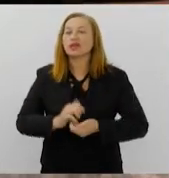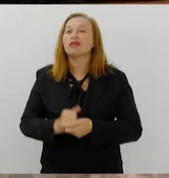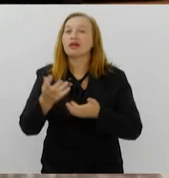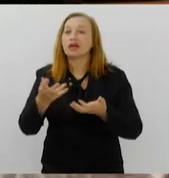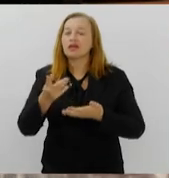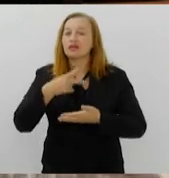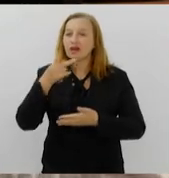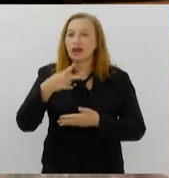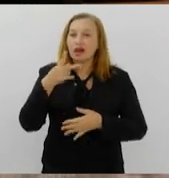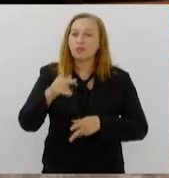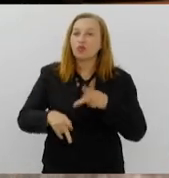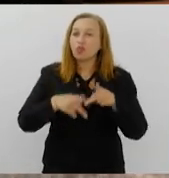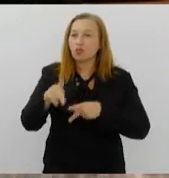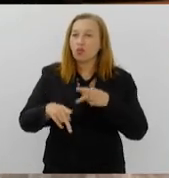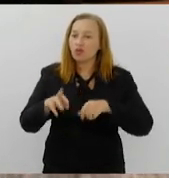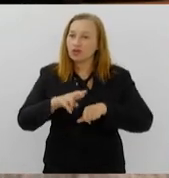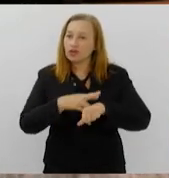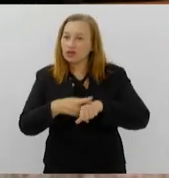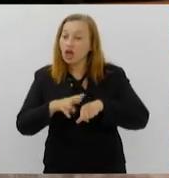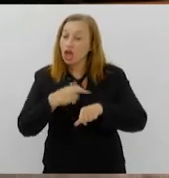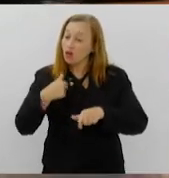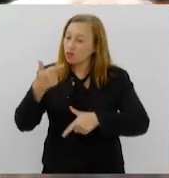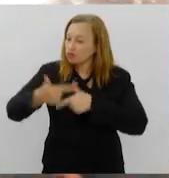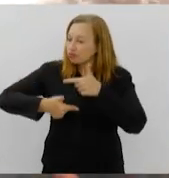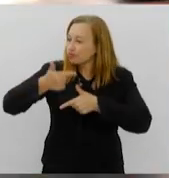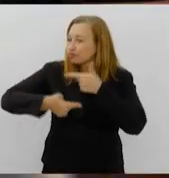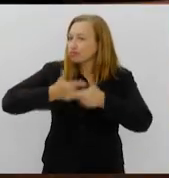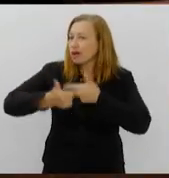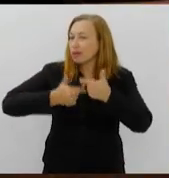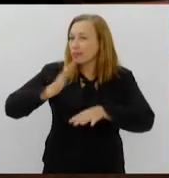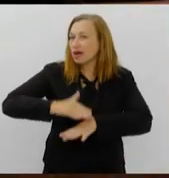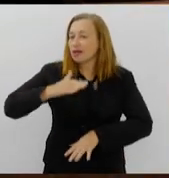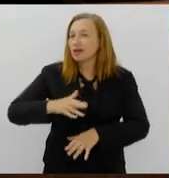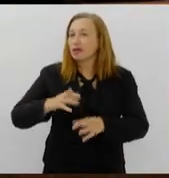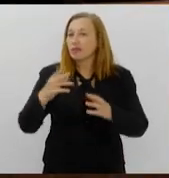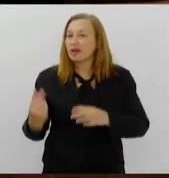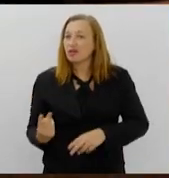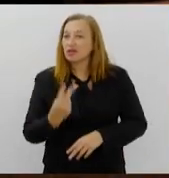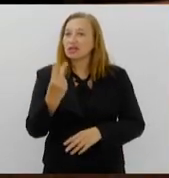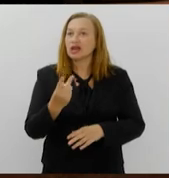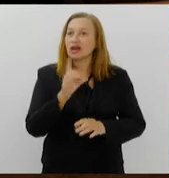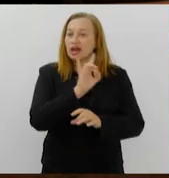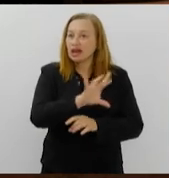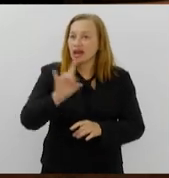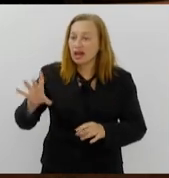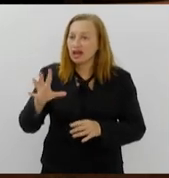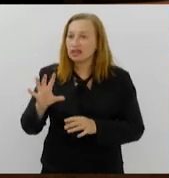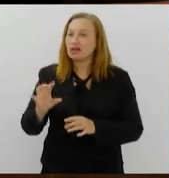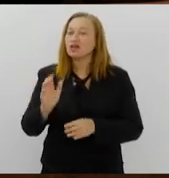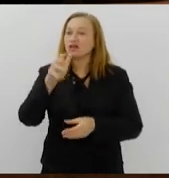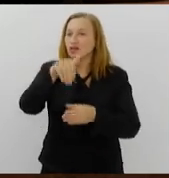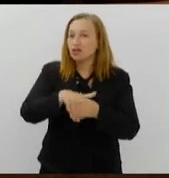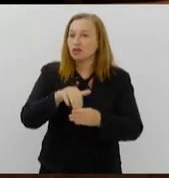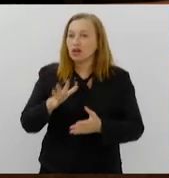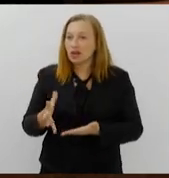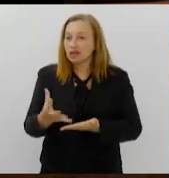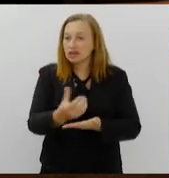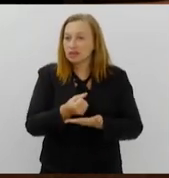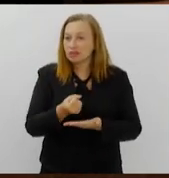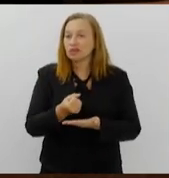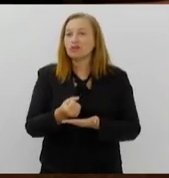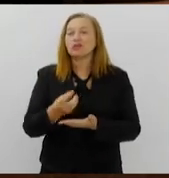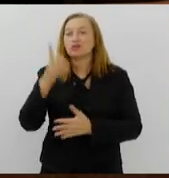para a população de Belford Roxo que eu vou trabalhar muito para honrar cada voto recebido no domingo. Obrigado, forte abraço a todos. Quero também